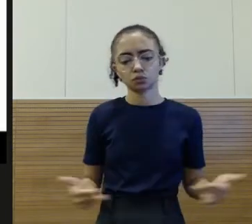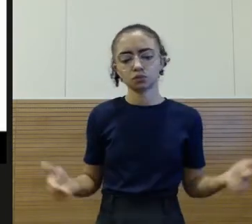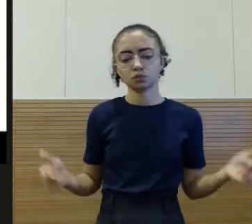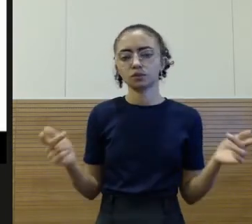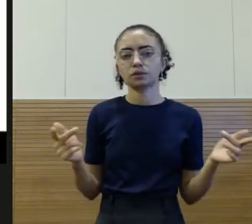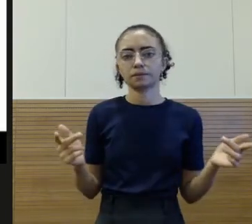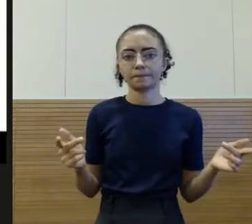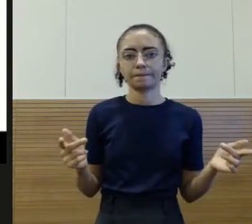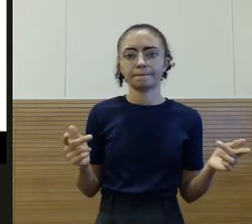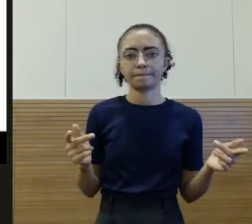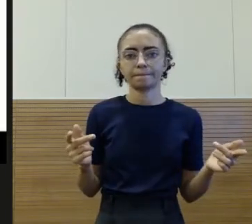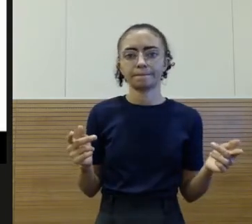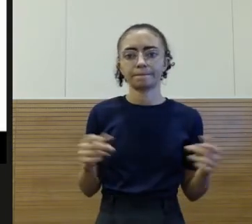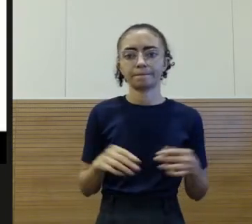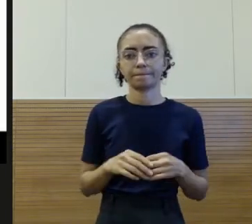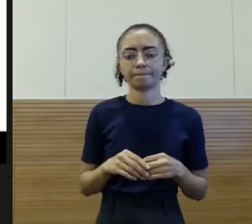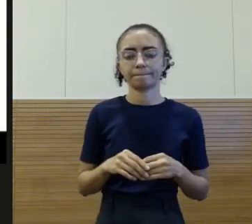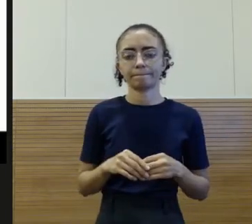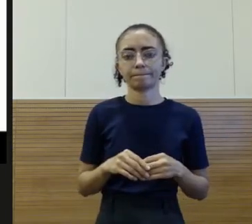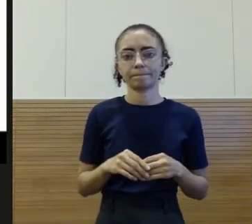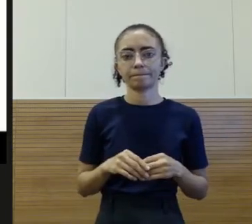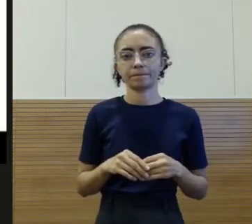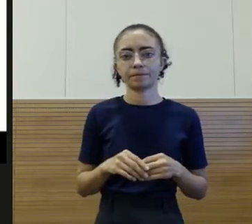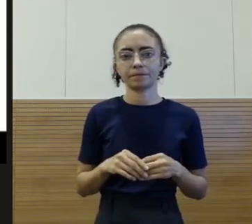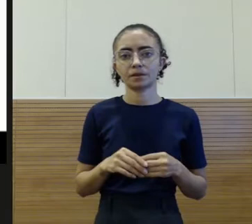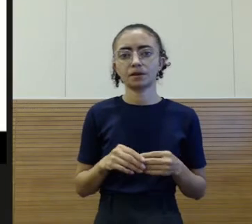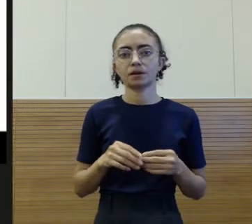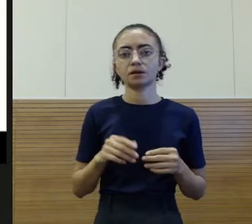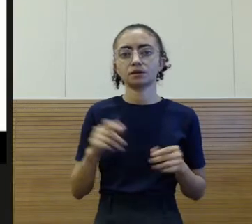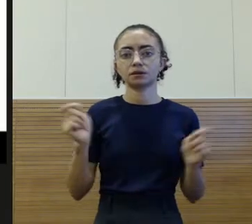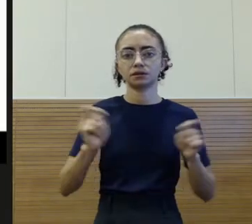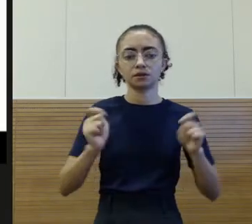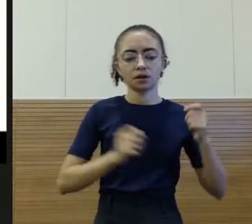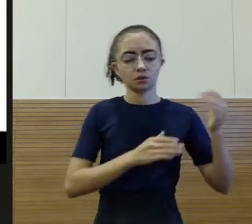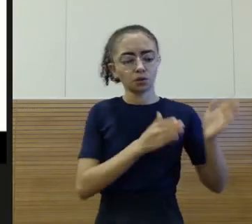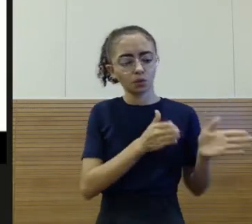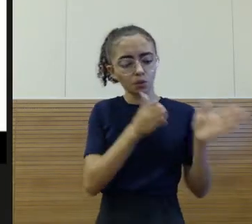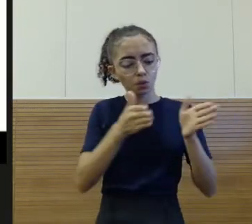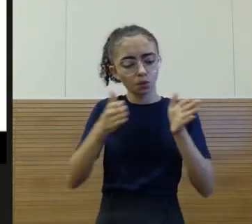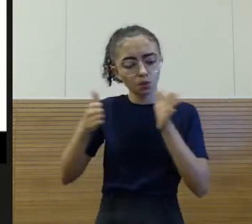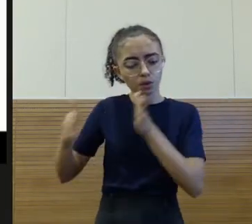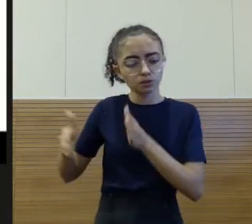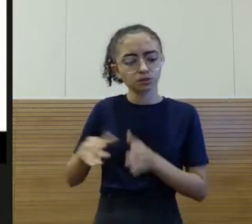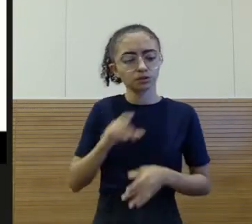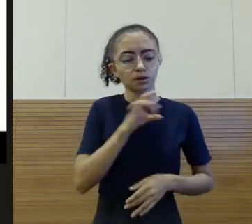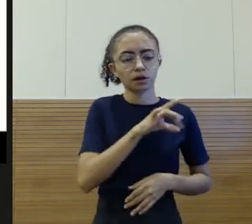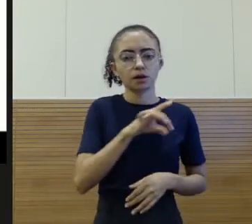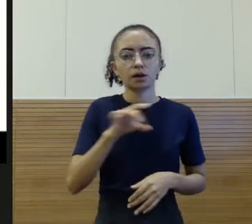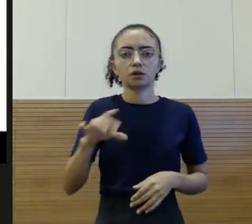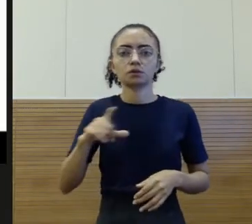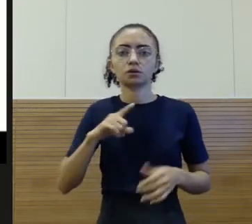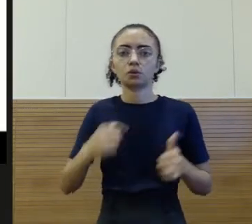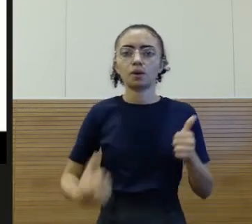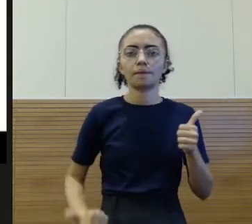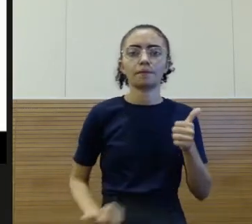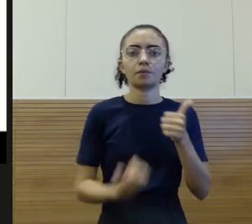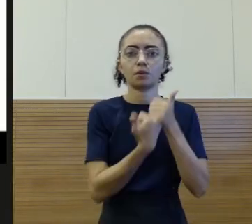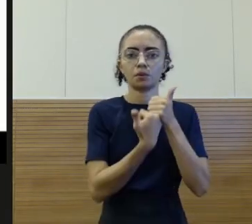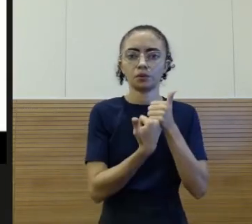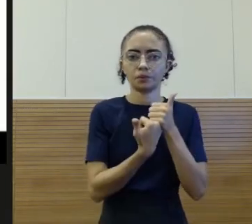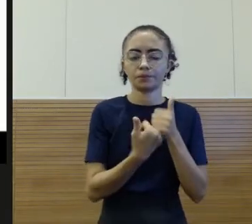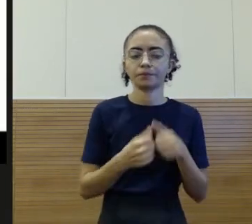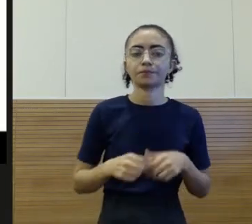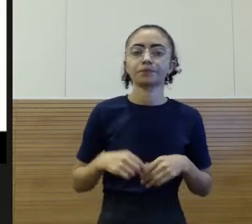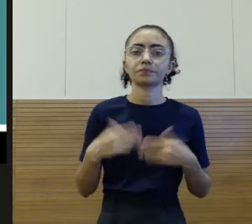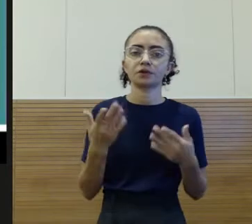de statement pode ser bem apoiado por cada um dos processos e implementações que nós vamos desenvolvendo? Então, vejamos um pouco o